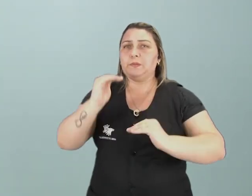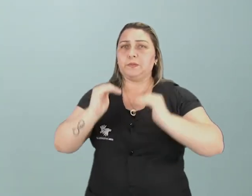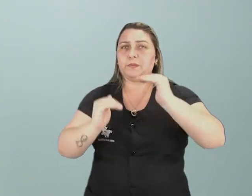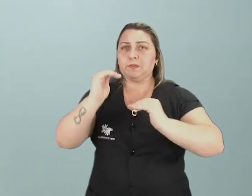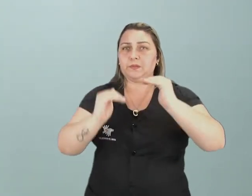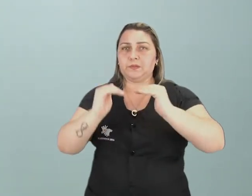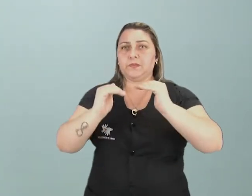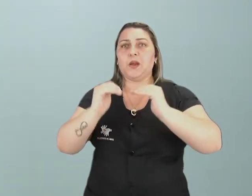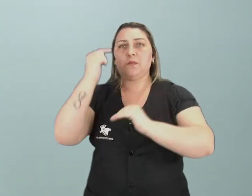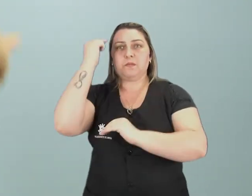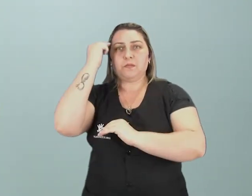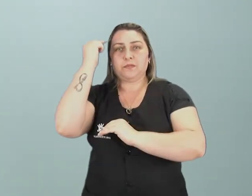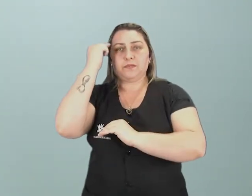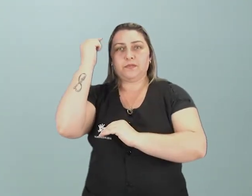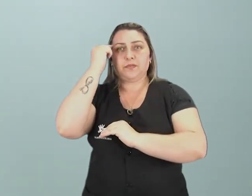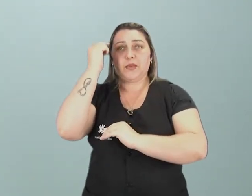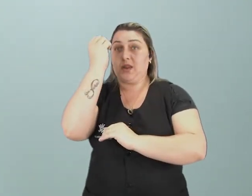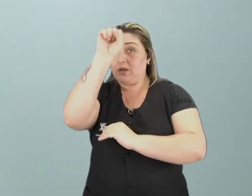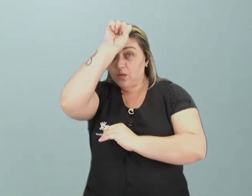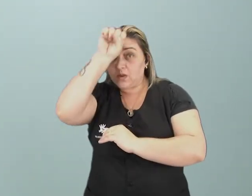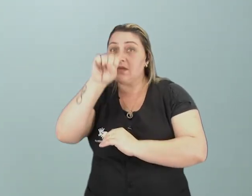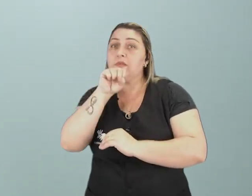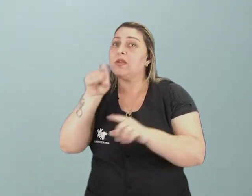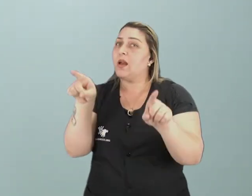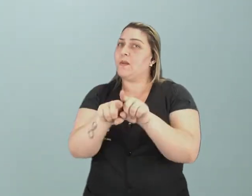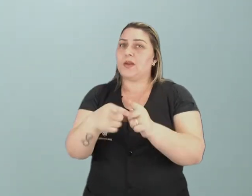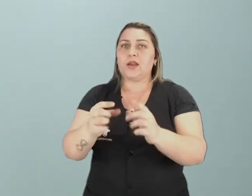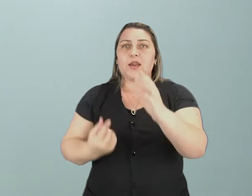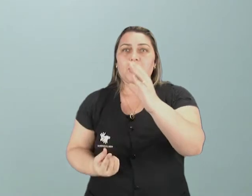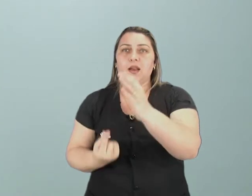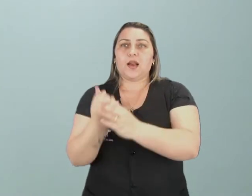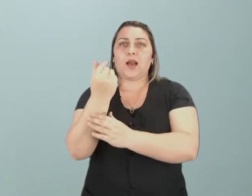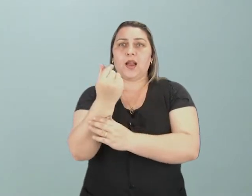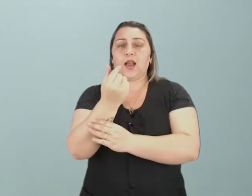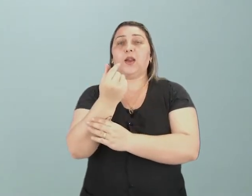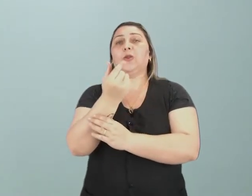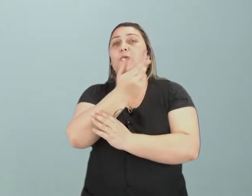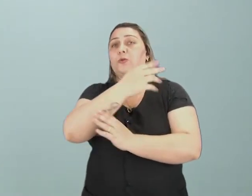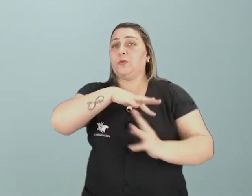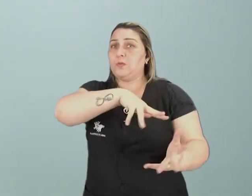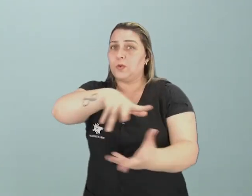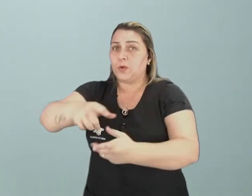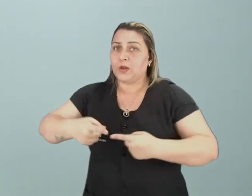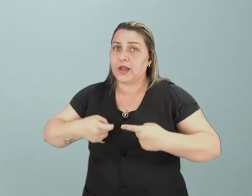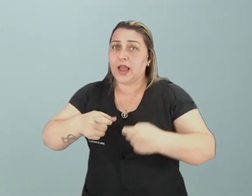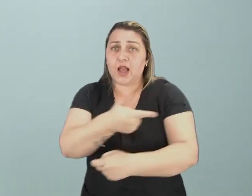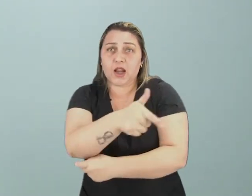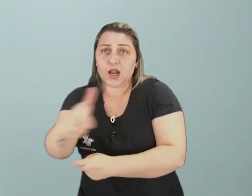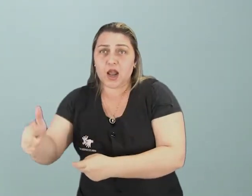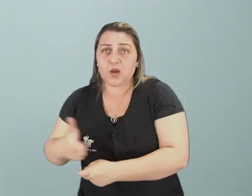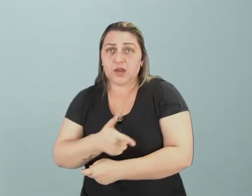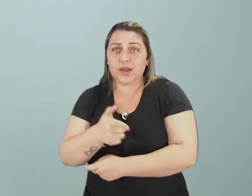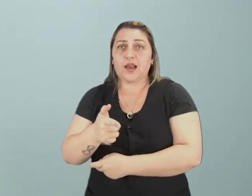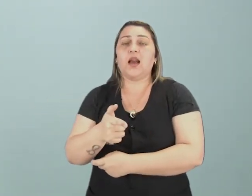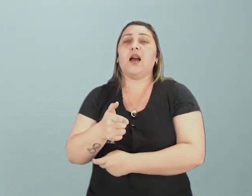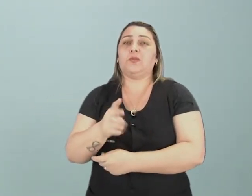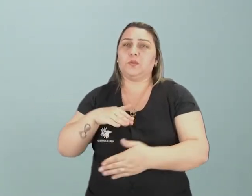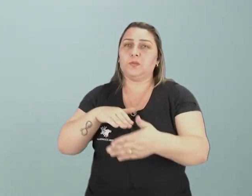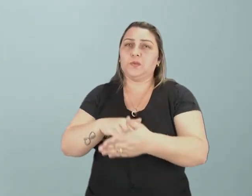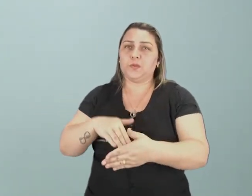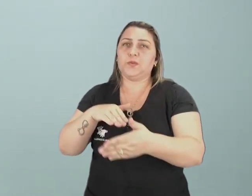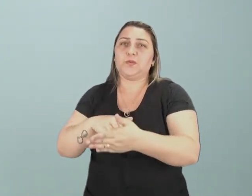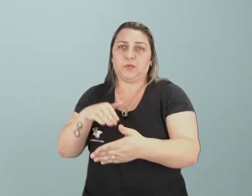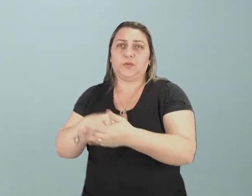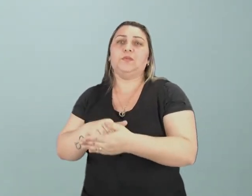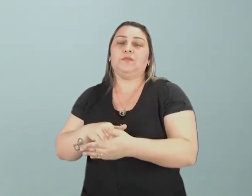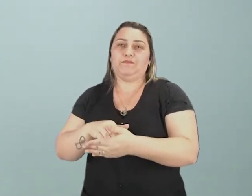à perspectiva aí nem socialista e nem capitalista do mundo da Guerra Fria. Então a Guerra Fria também impacta esses movimentos.